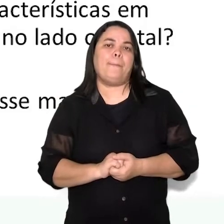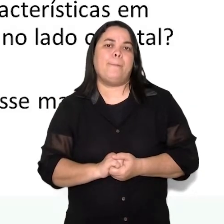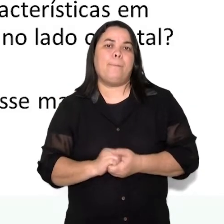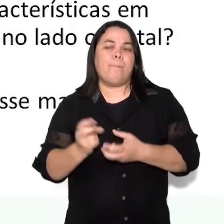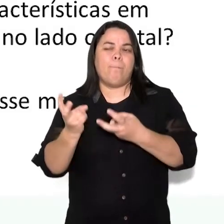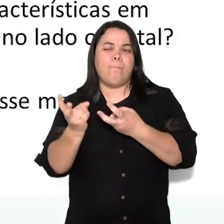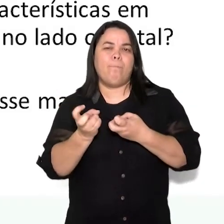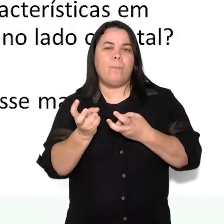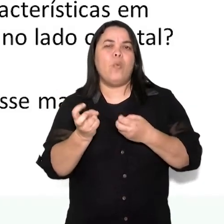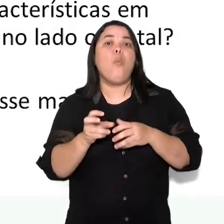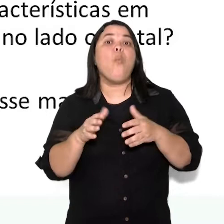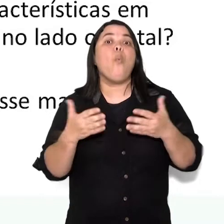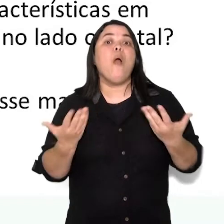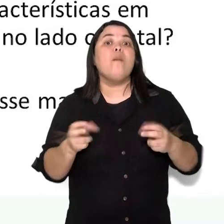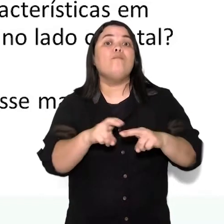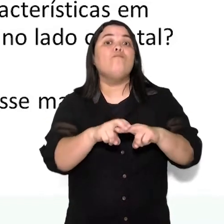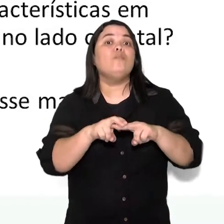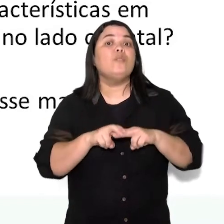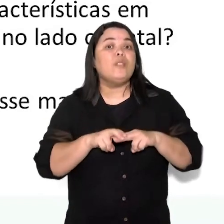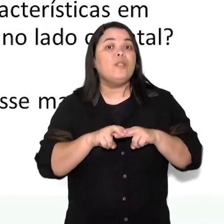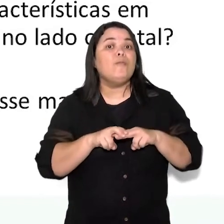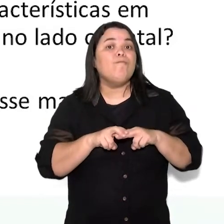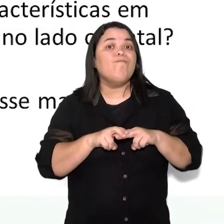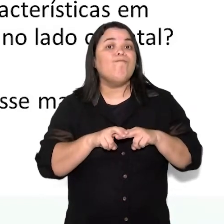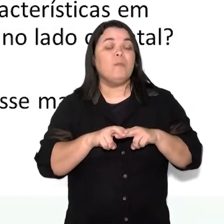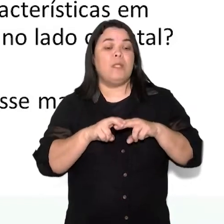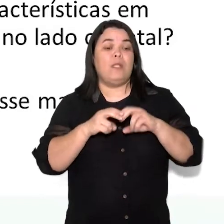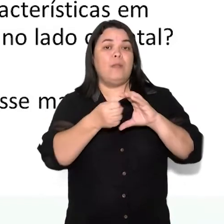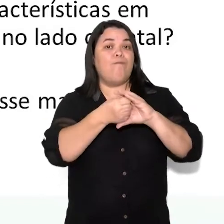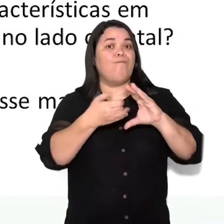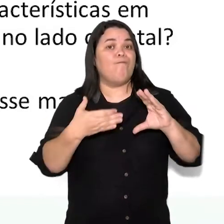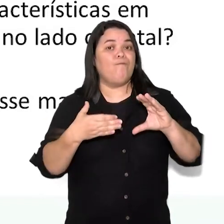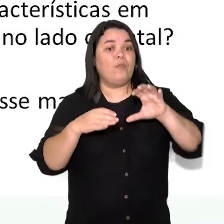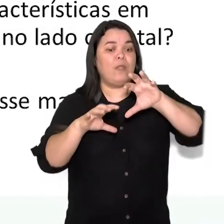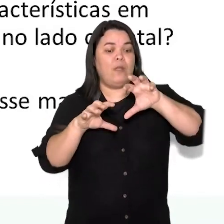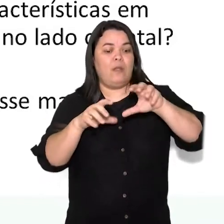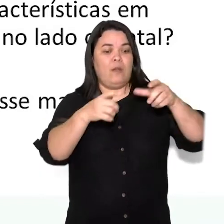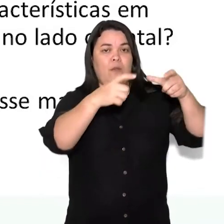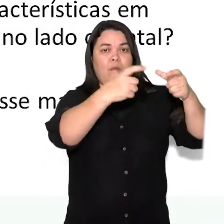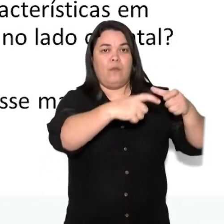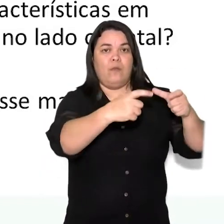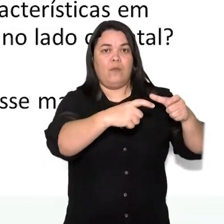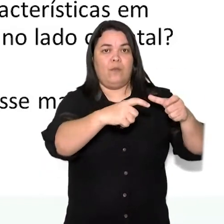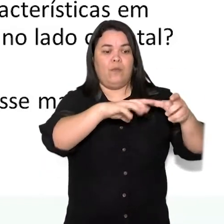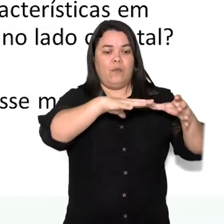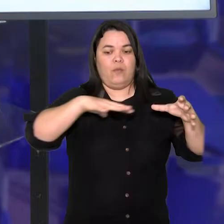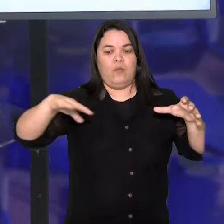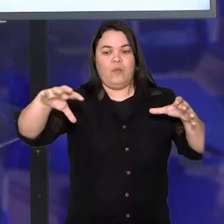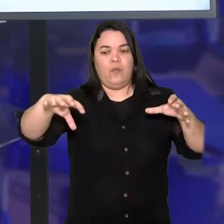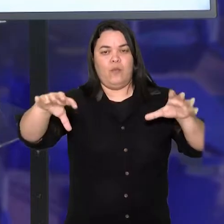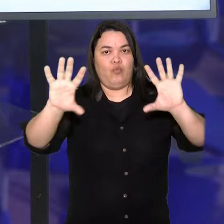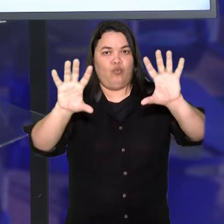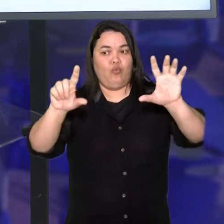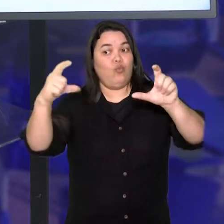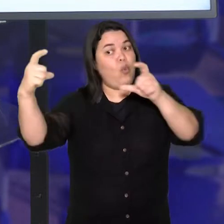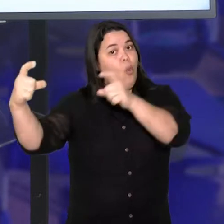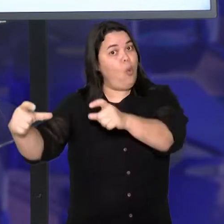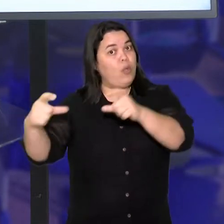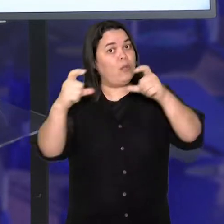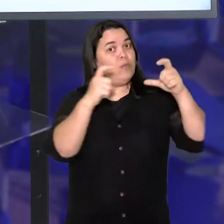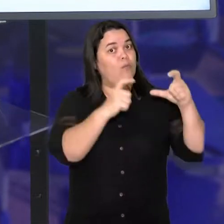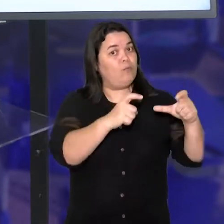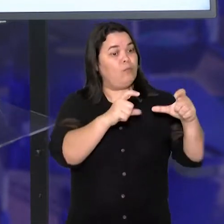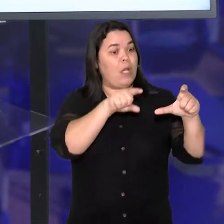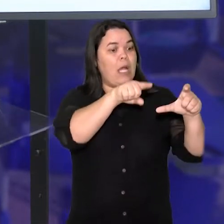identifique quais são os critérios utilizados para classificar os espaços geográficos nos dois mapas. Presta atenção aqui,